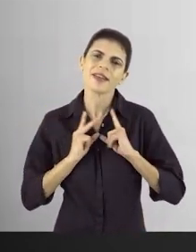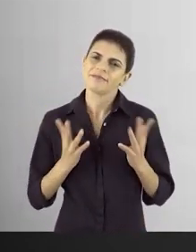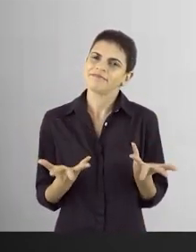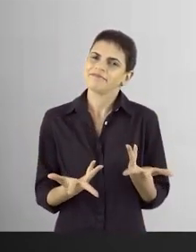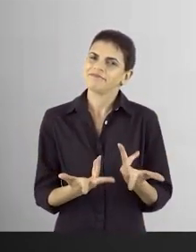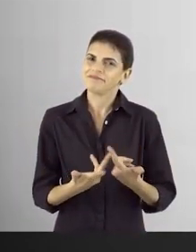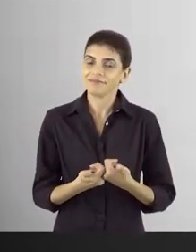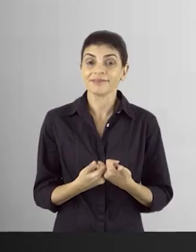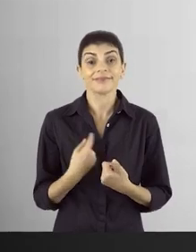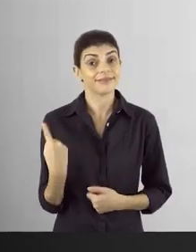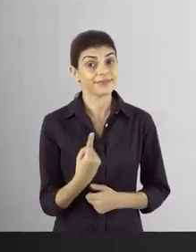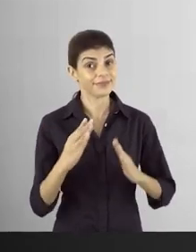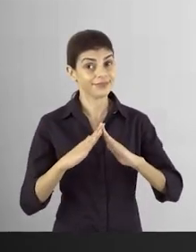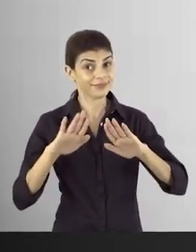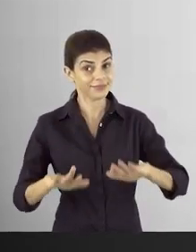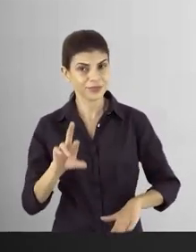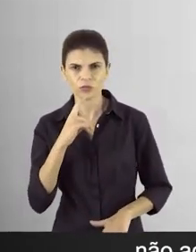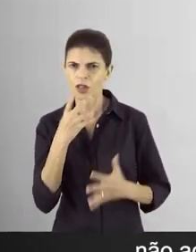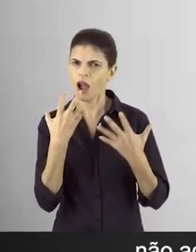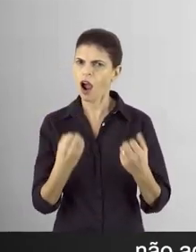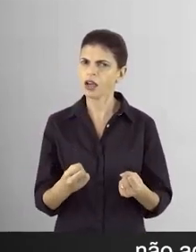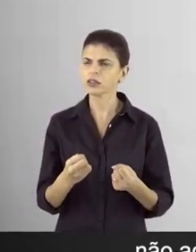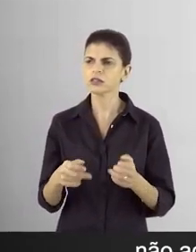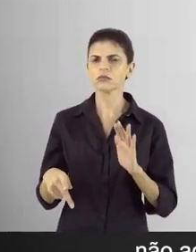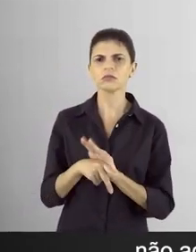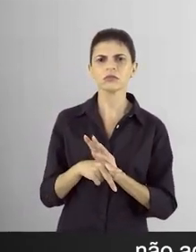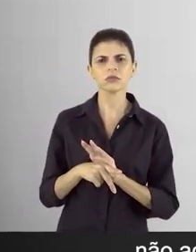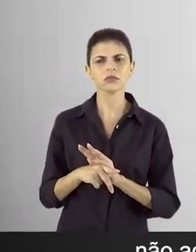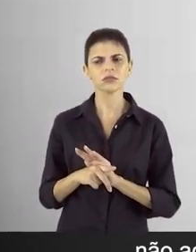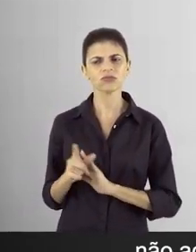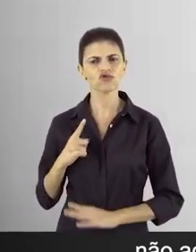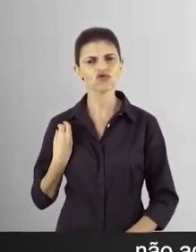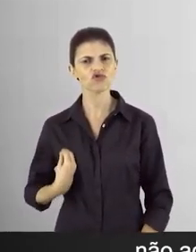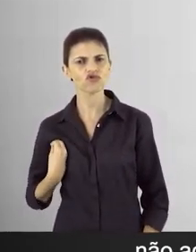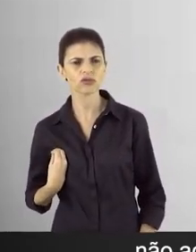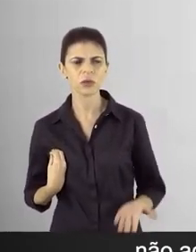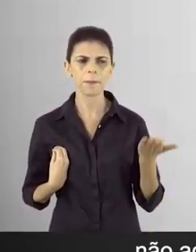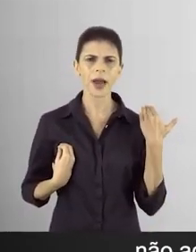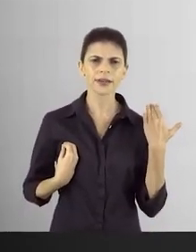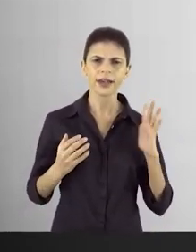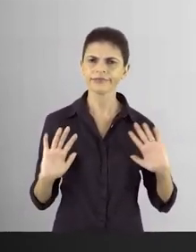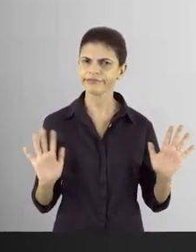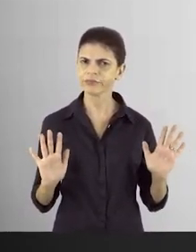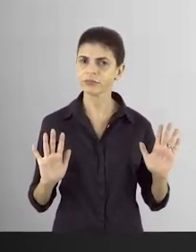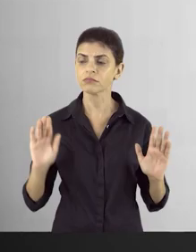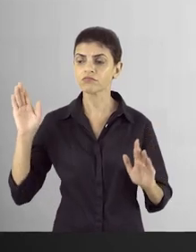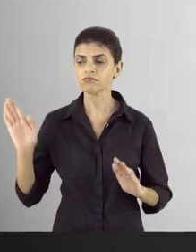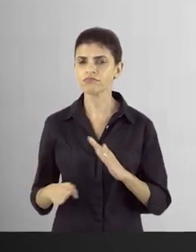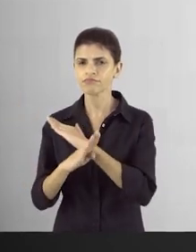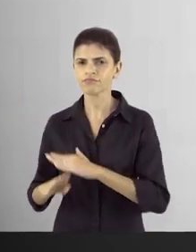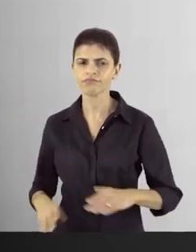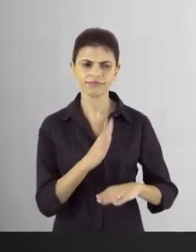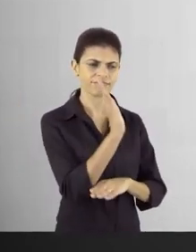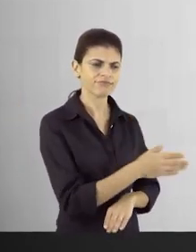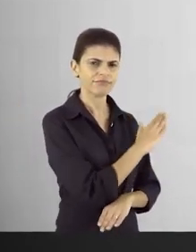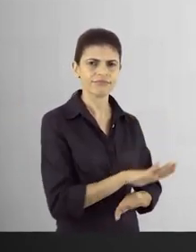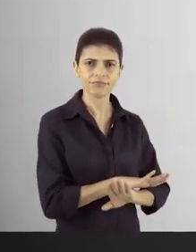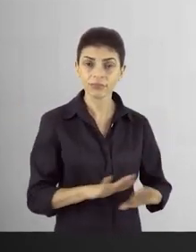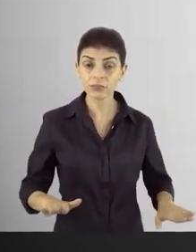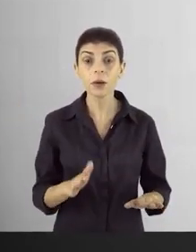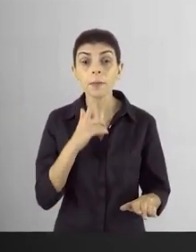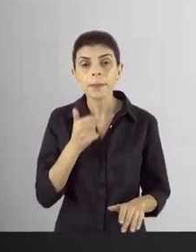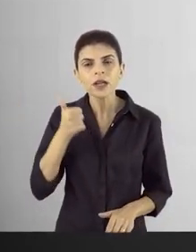merece voltar a ser maravilhosa. E nós, cariocas, não aceitamos ter que escolher entre o presente ou o passado. Não aceitamos ter que escolher o menos